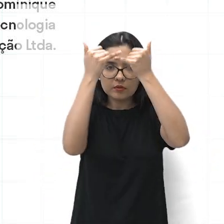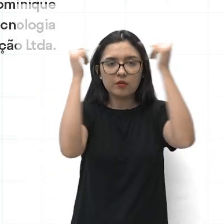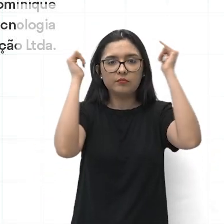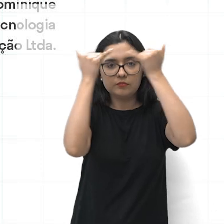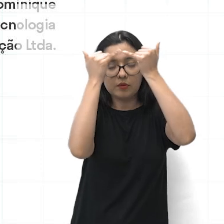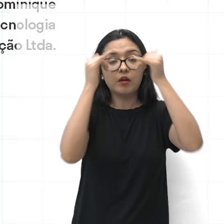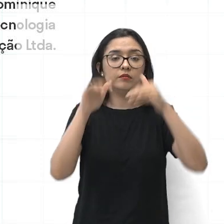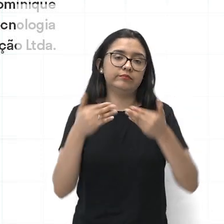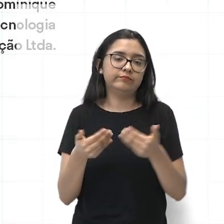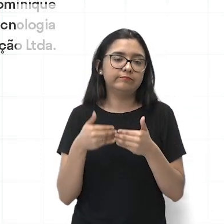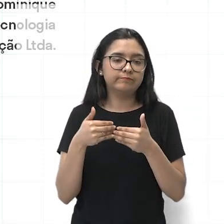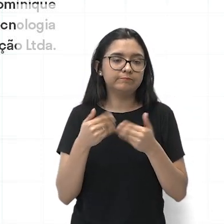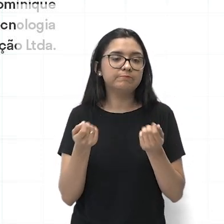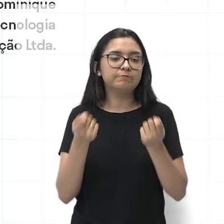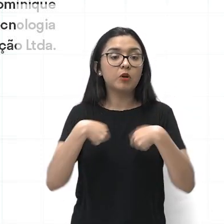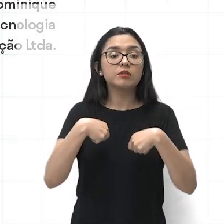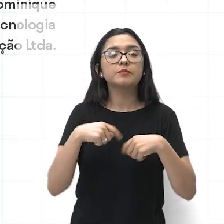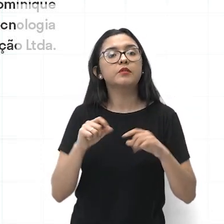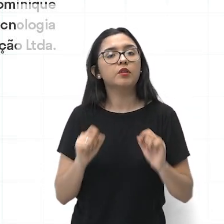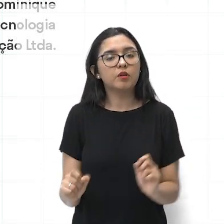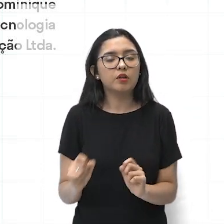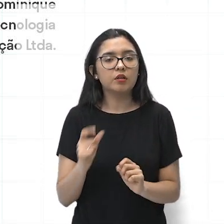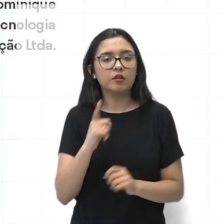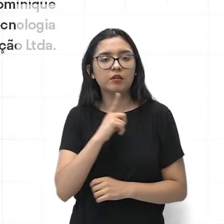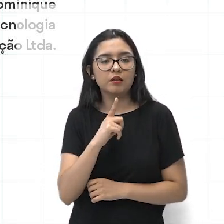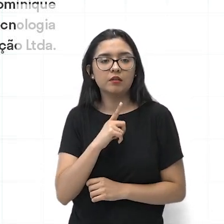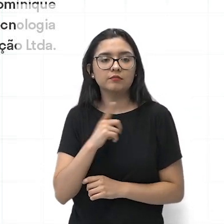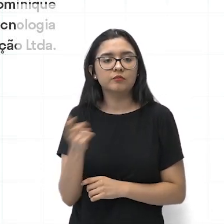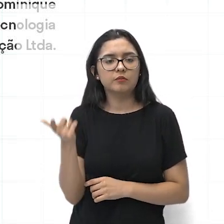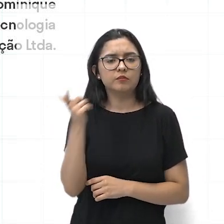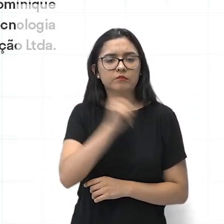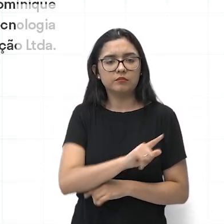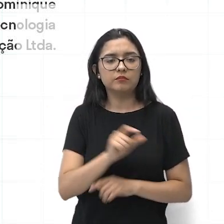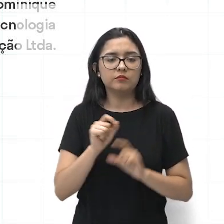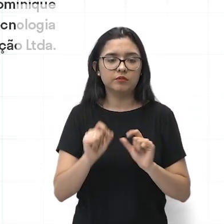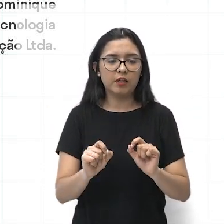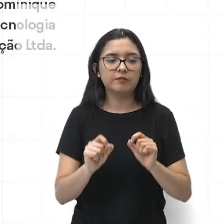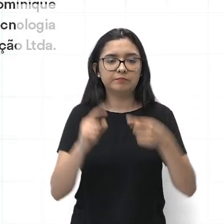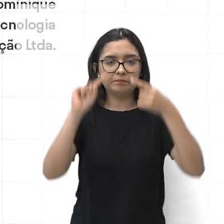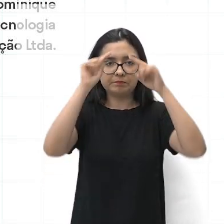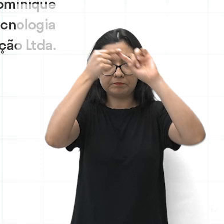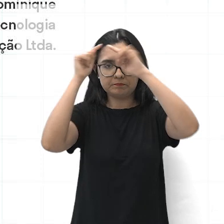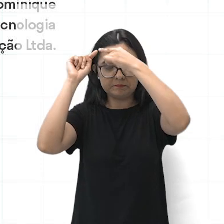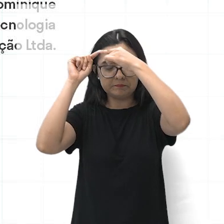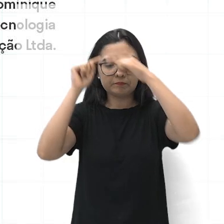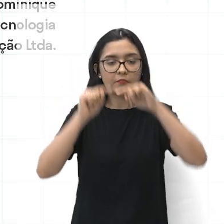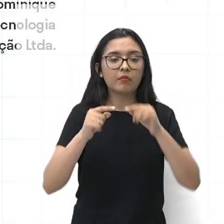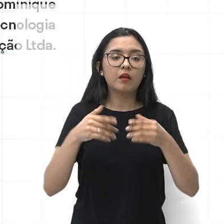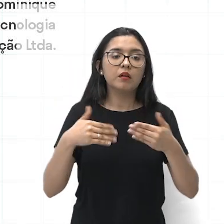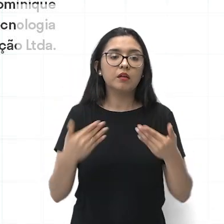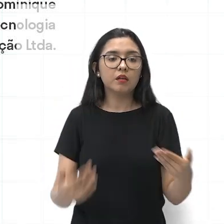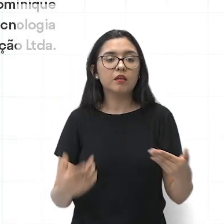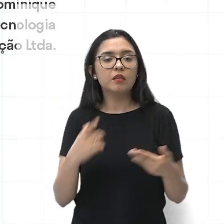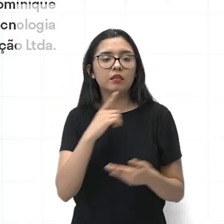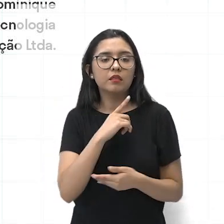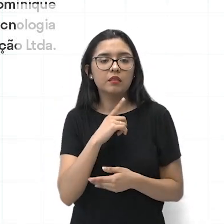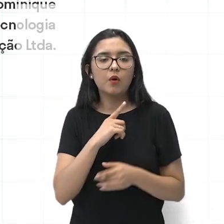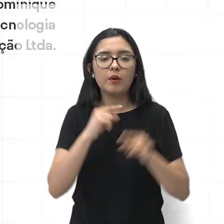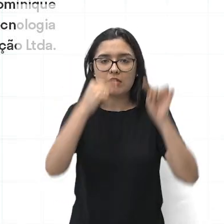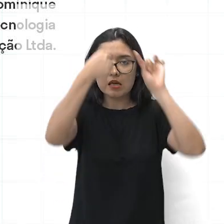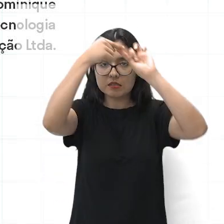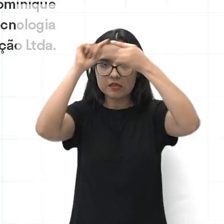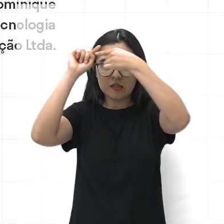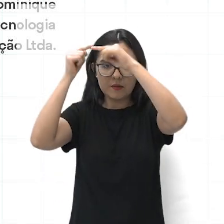e assim por diante, permitindo que o sinal seja transmitido. A força das